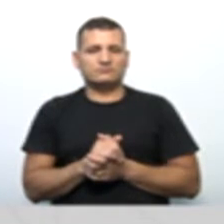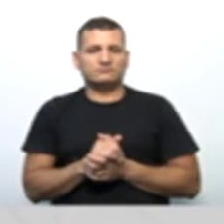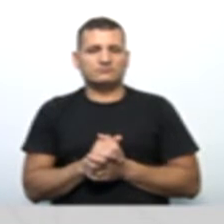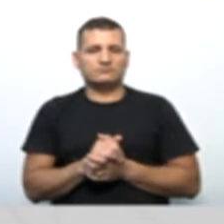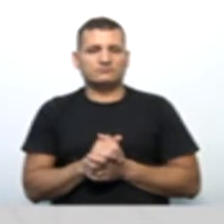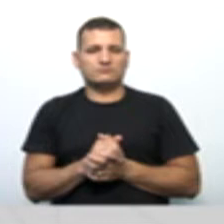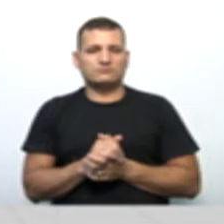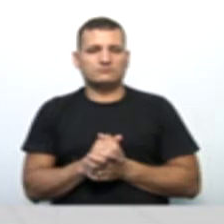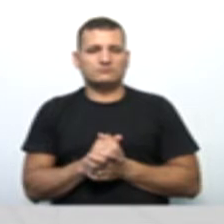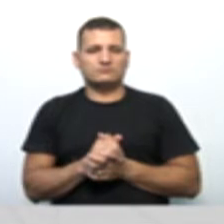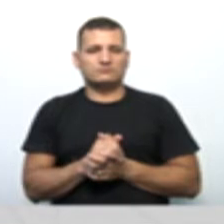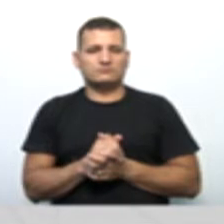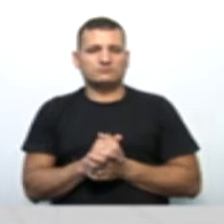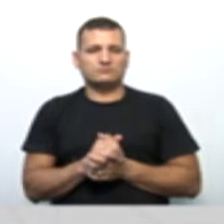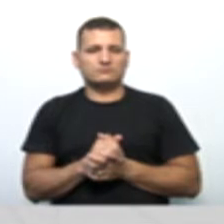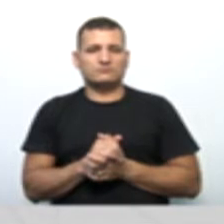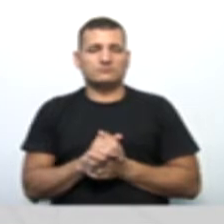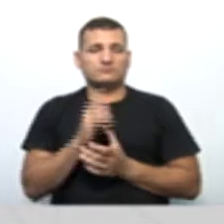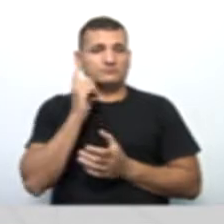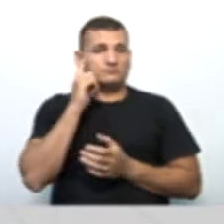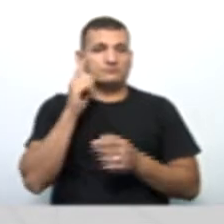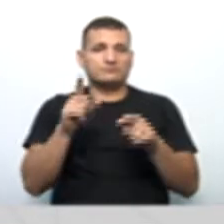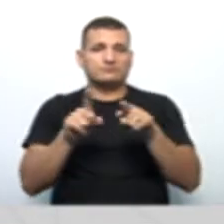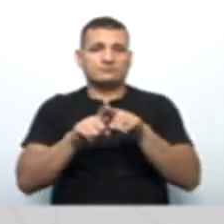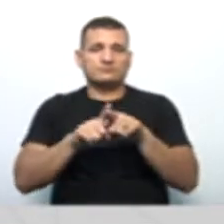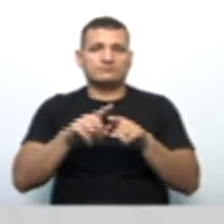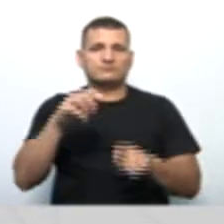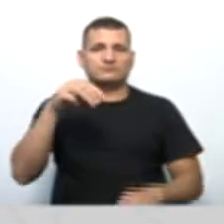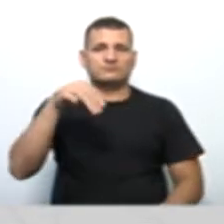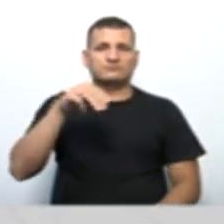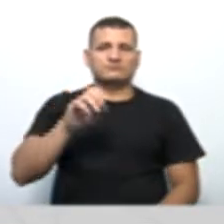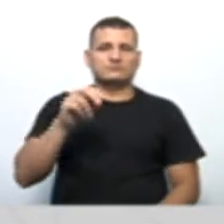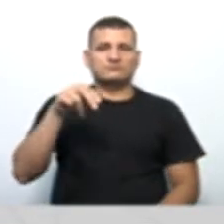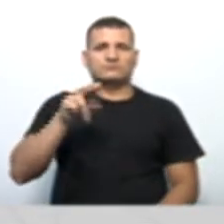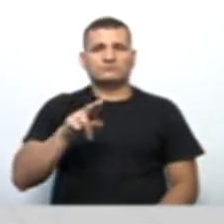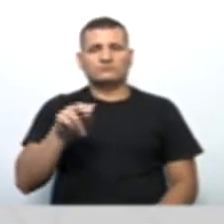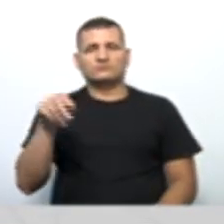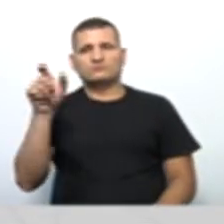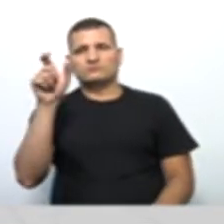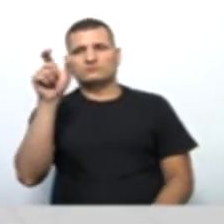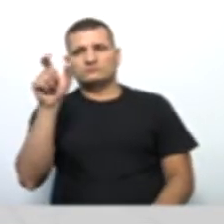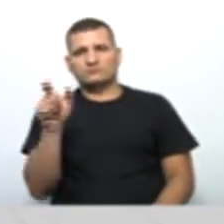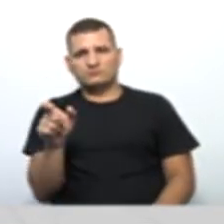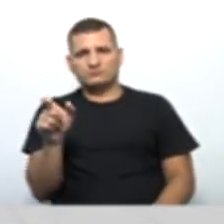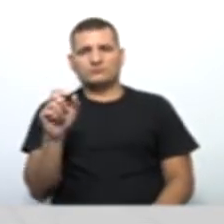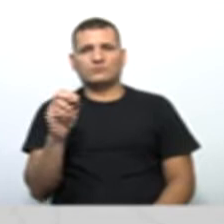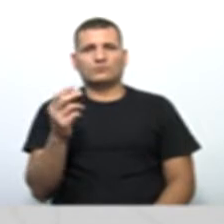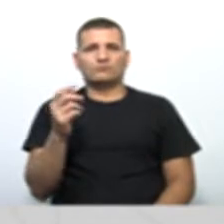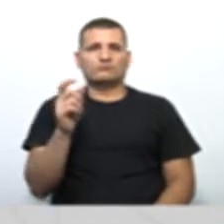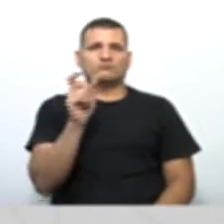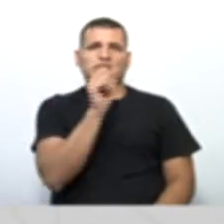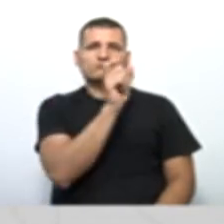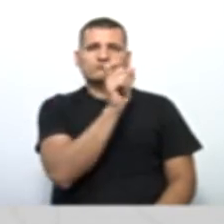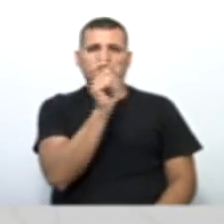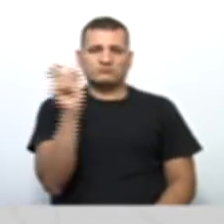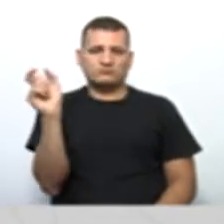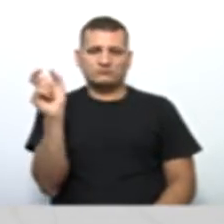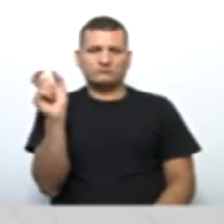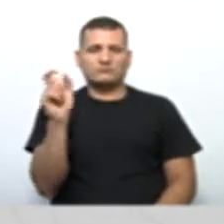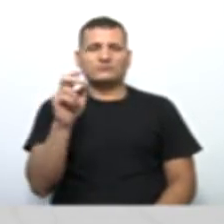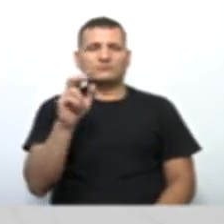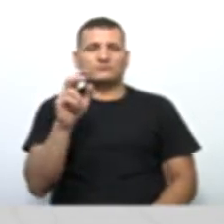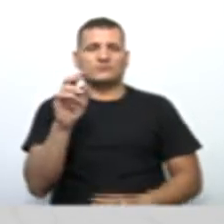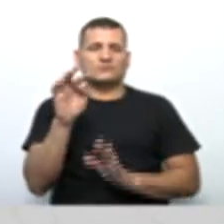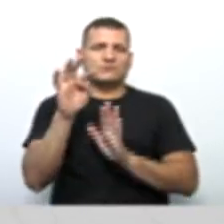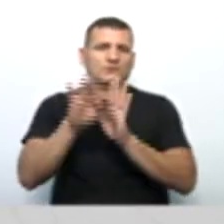aí você tem que pensar uma barra de menus vai ser barra de menu vertical ou vai ser uns textos um texto comum algo